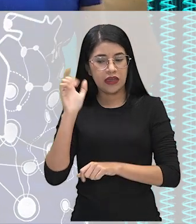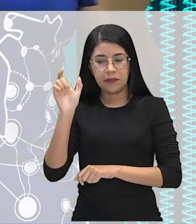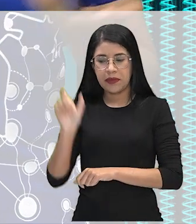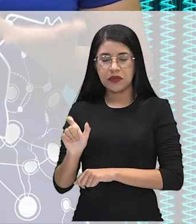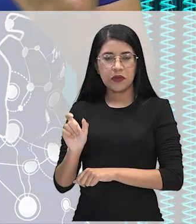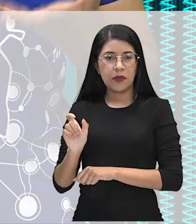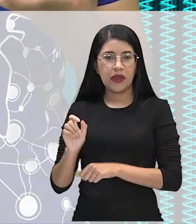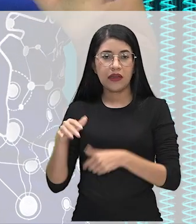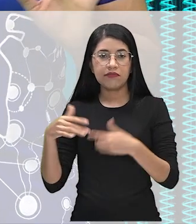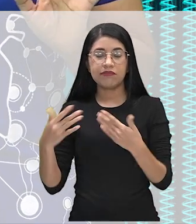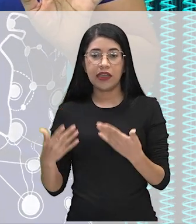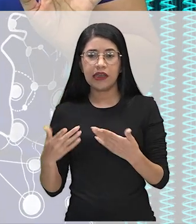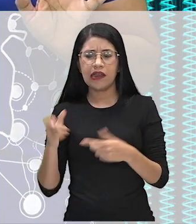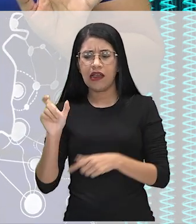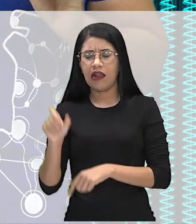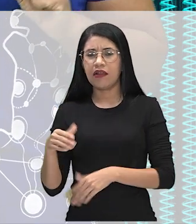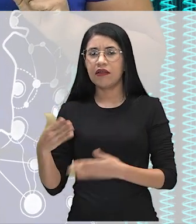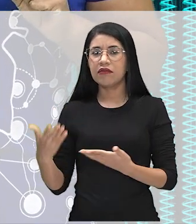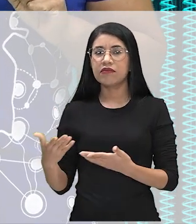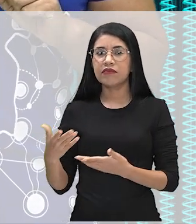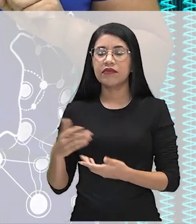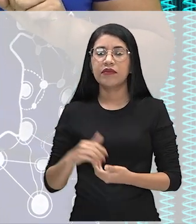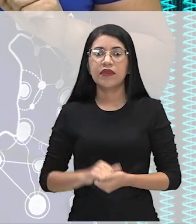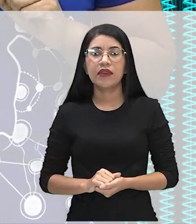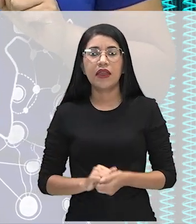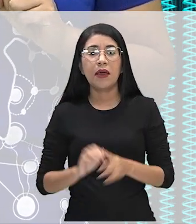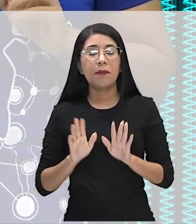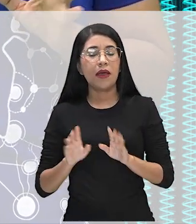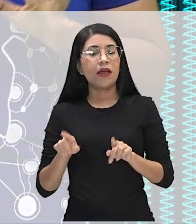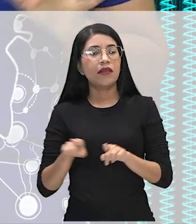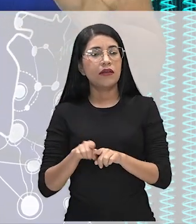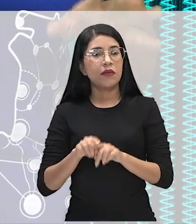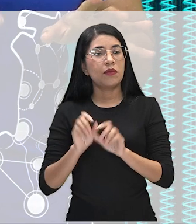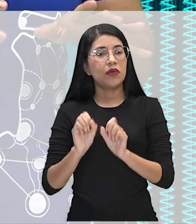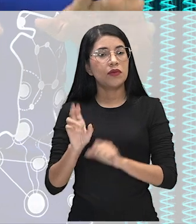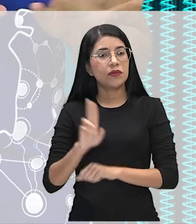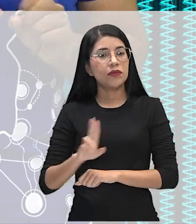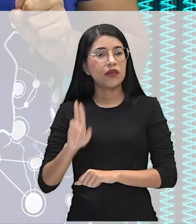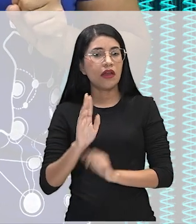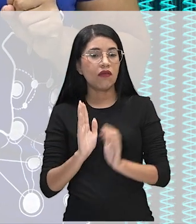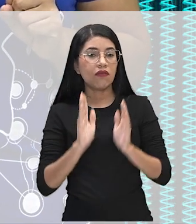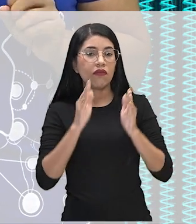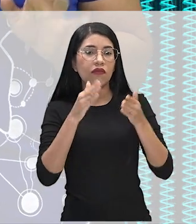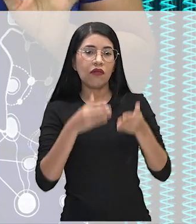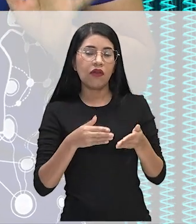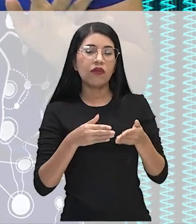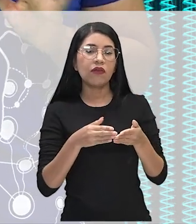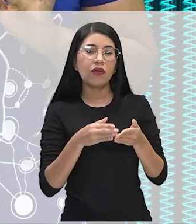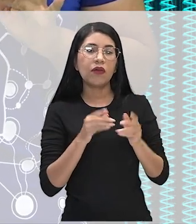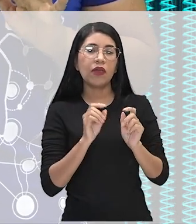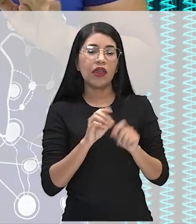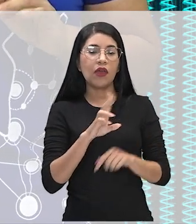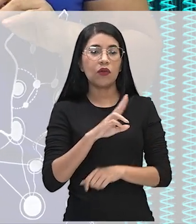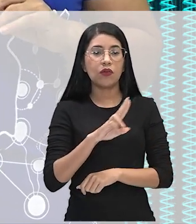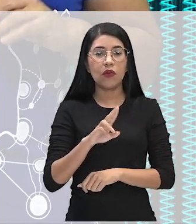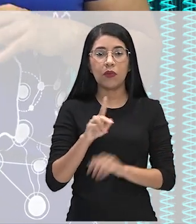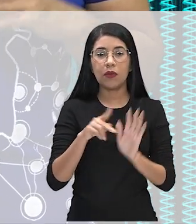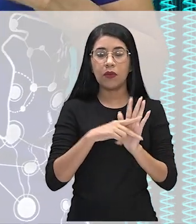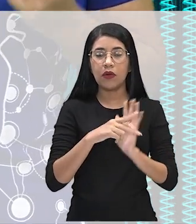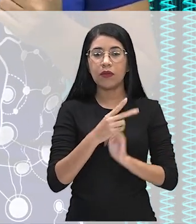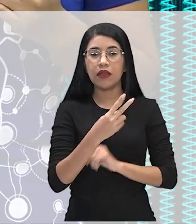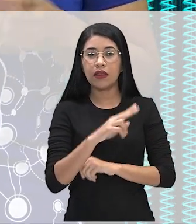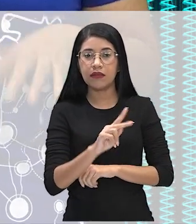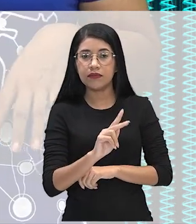muito vago. Ela quem, tá bom? Mas eu poderia utilizar o mais específico dizendo o nome. Nunca usem